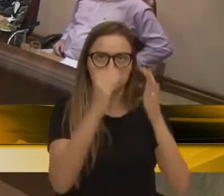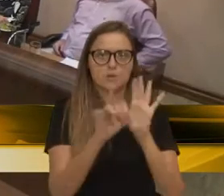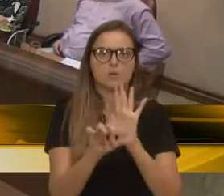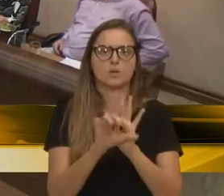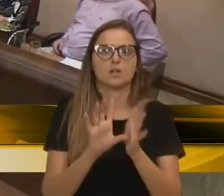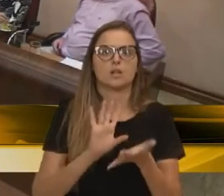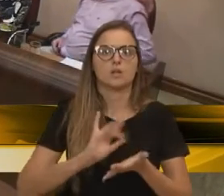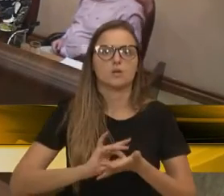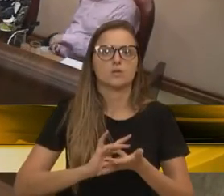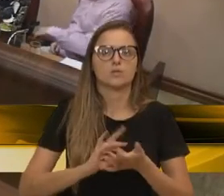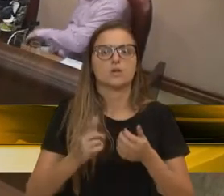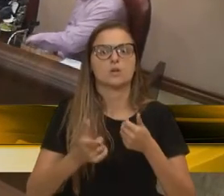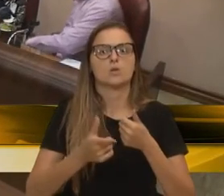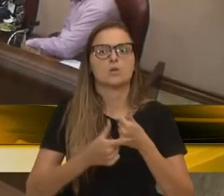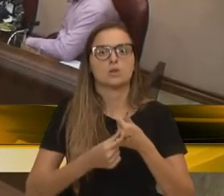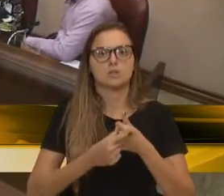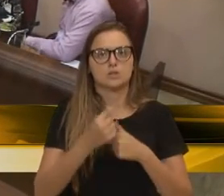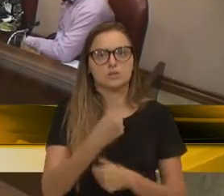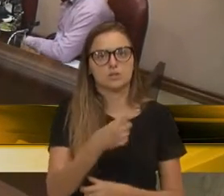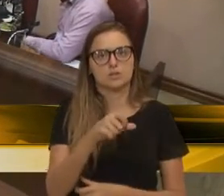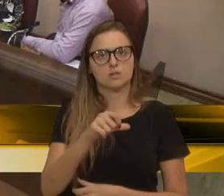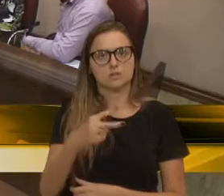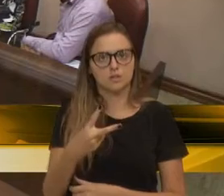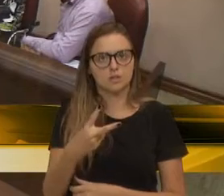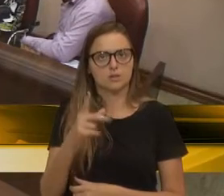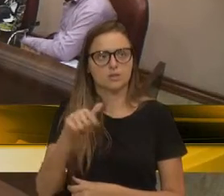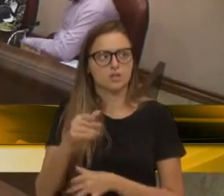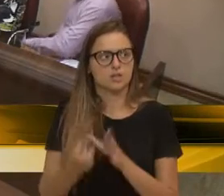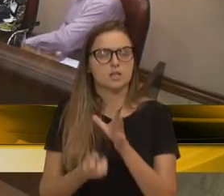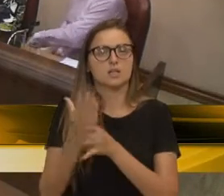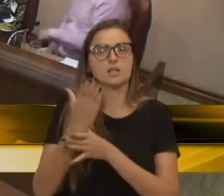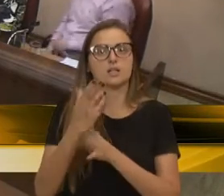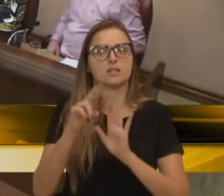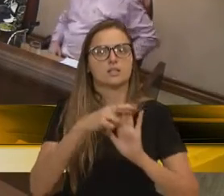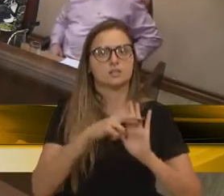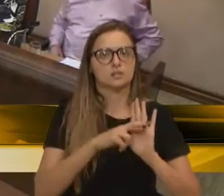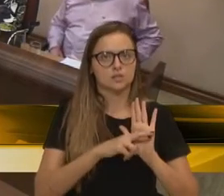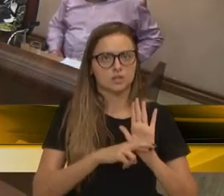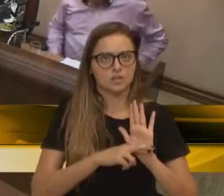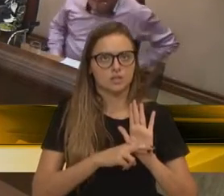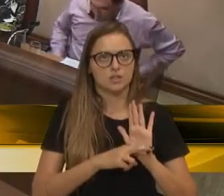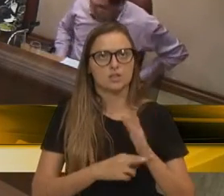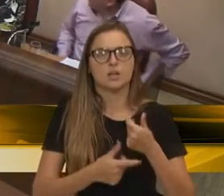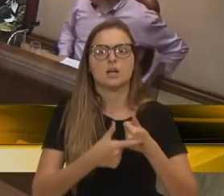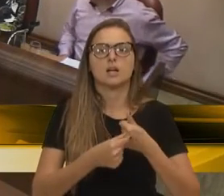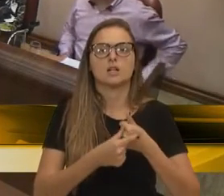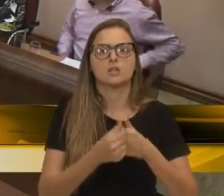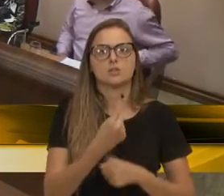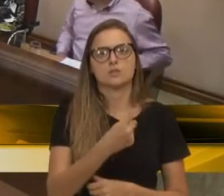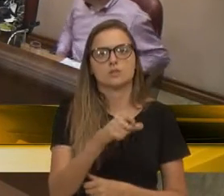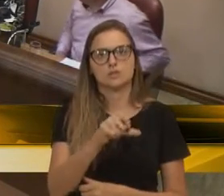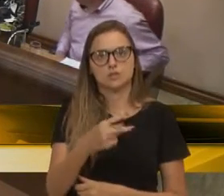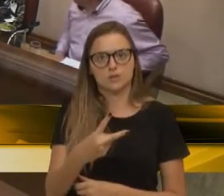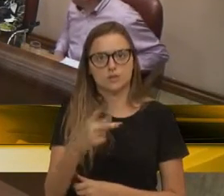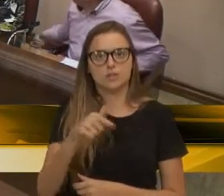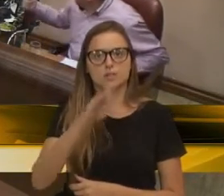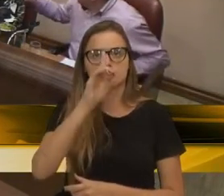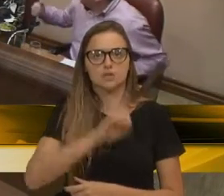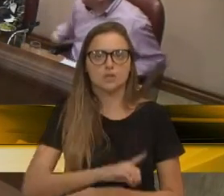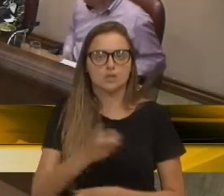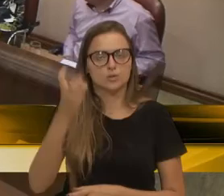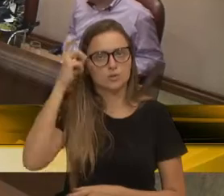cujo artigo 192 estabelece o artigo 192 são direitos culturais